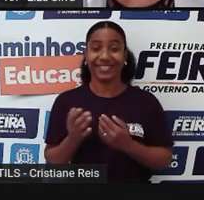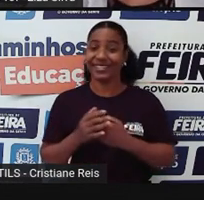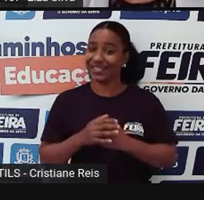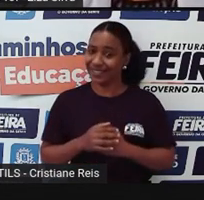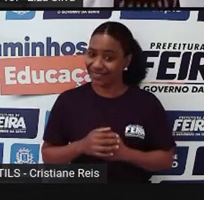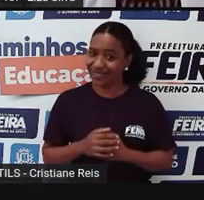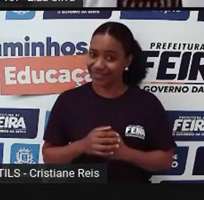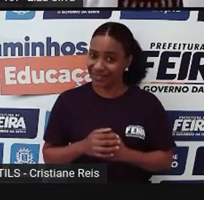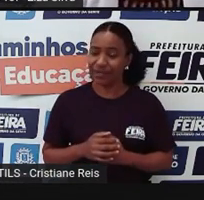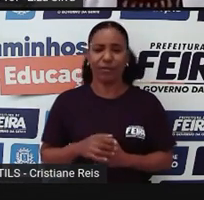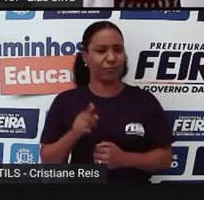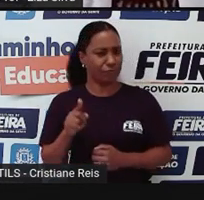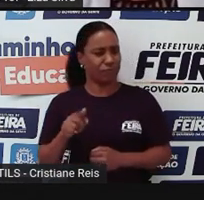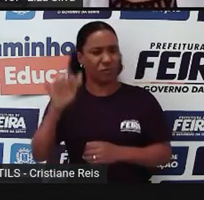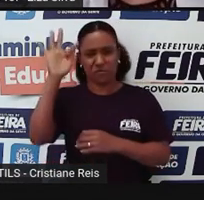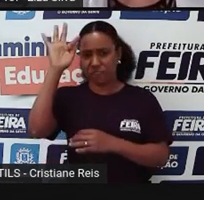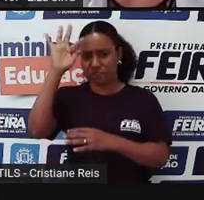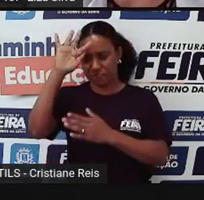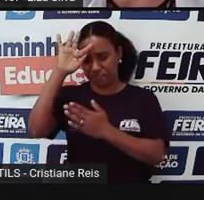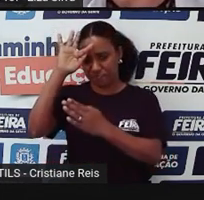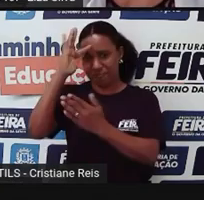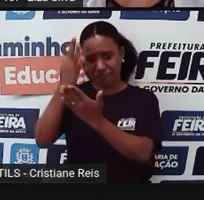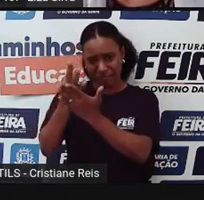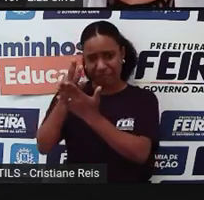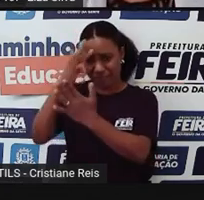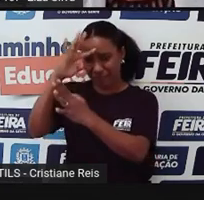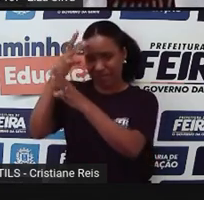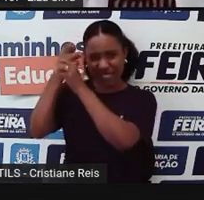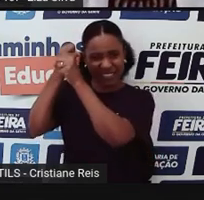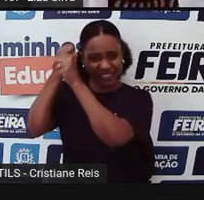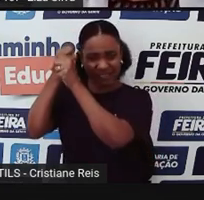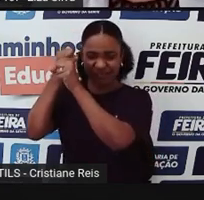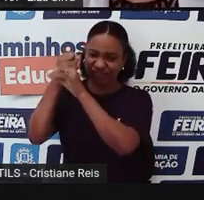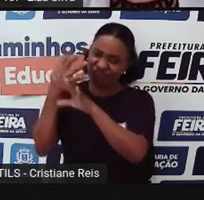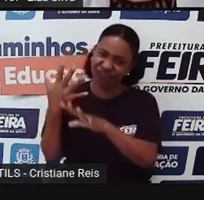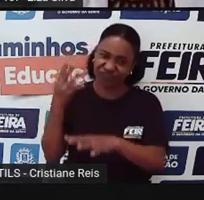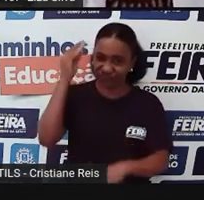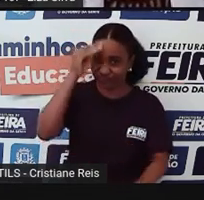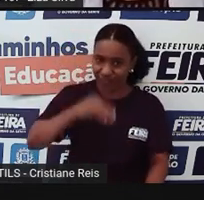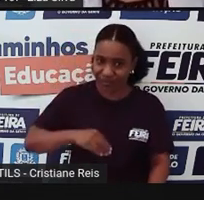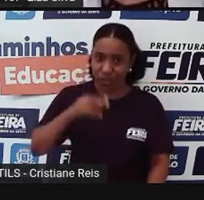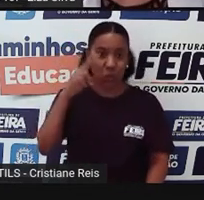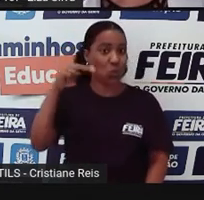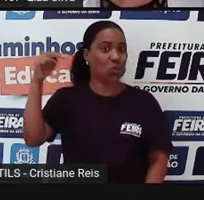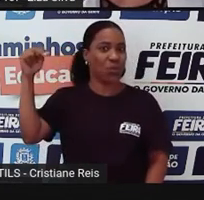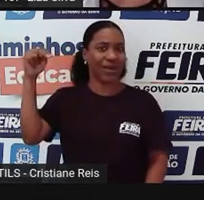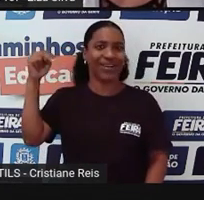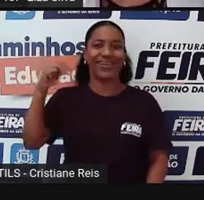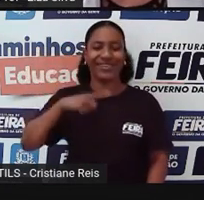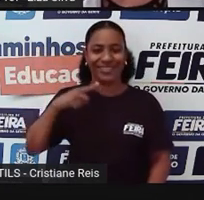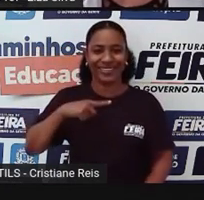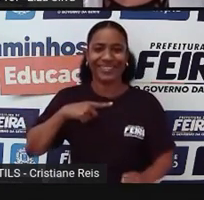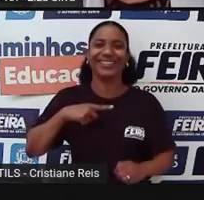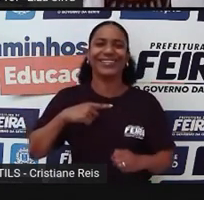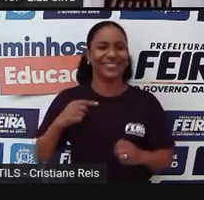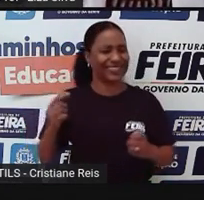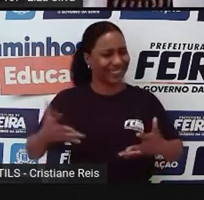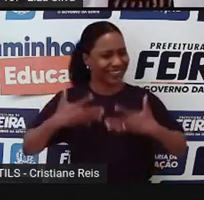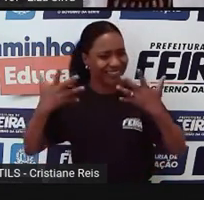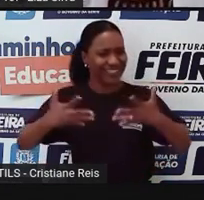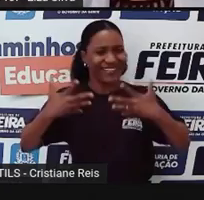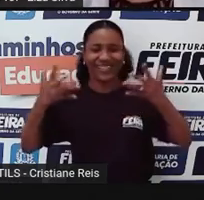nunca perca a fé Melhores dias virão como o arco-íris depois da chuva Ok